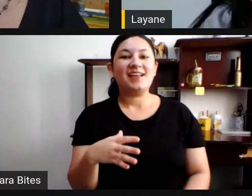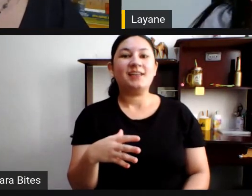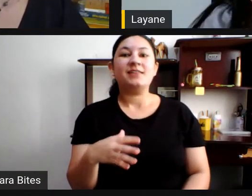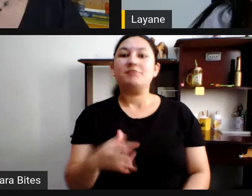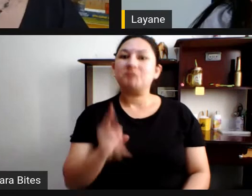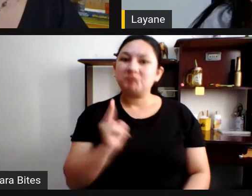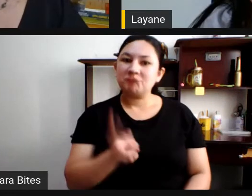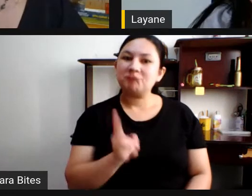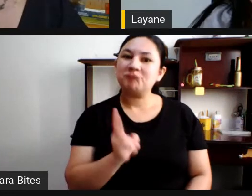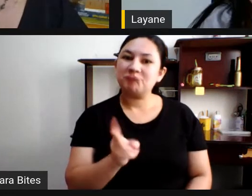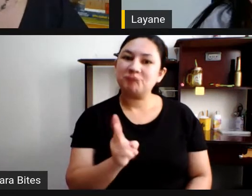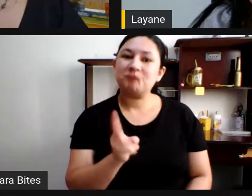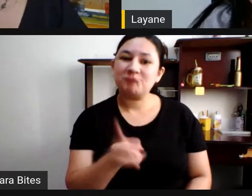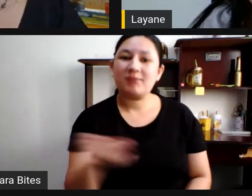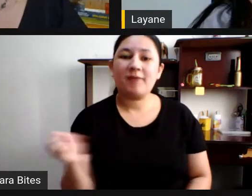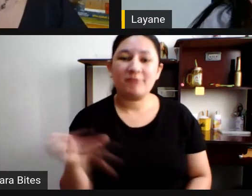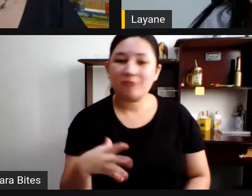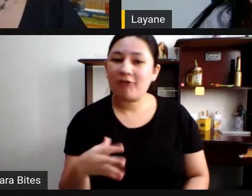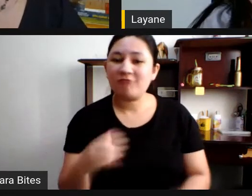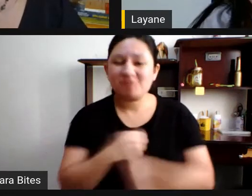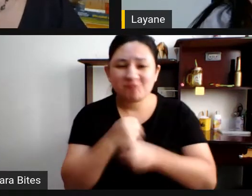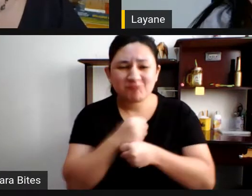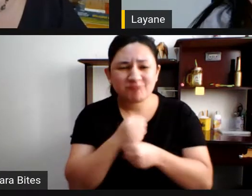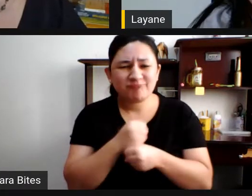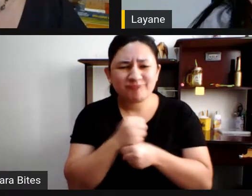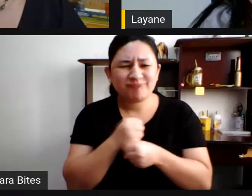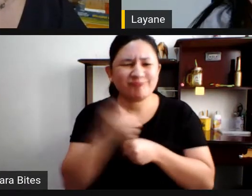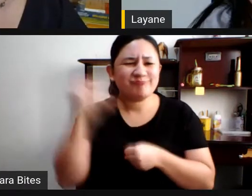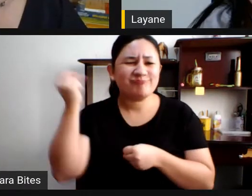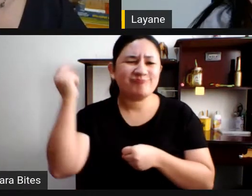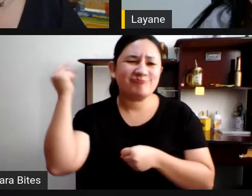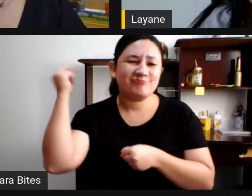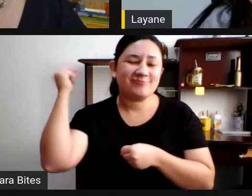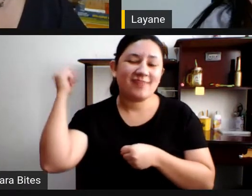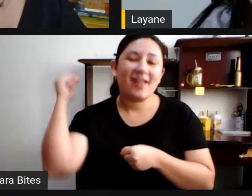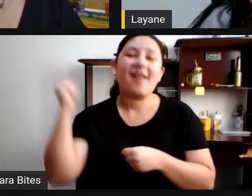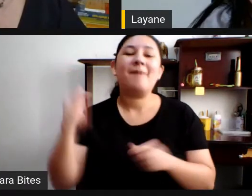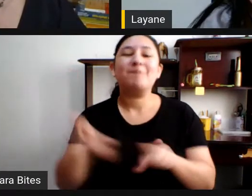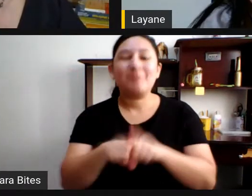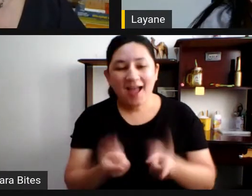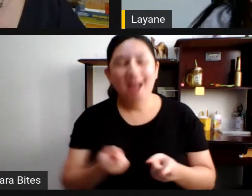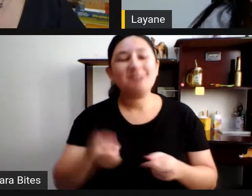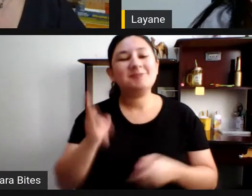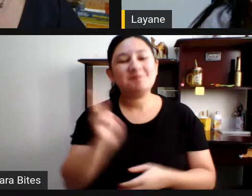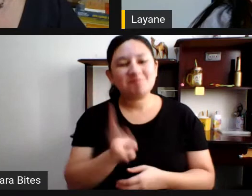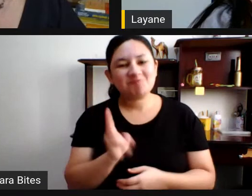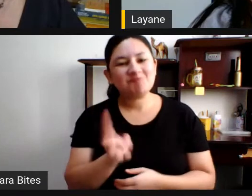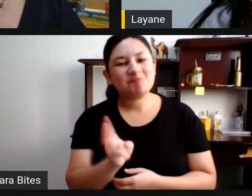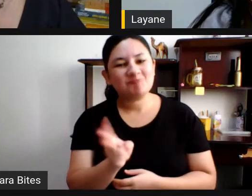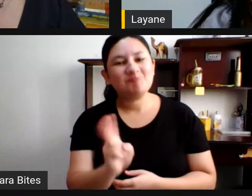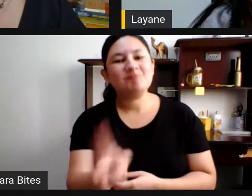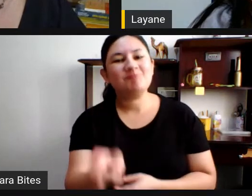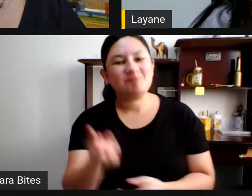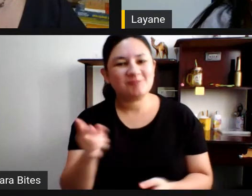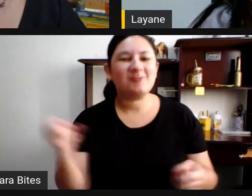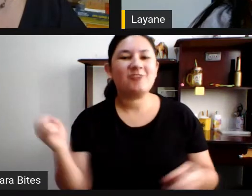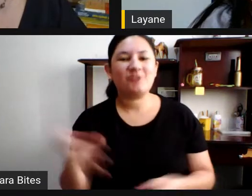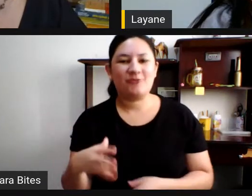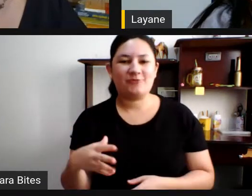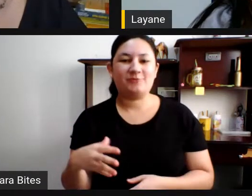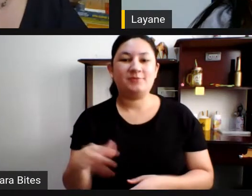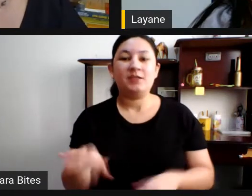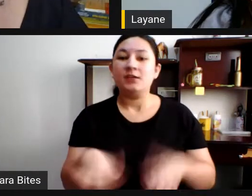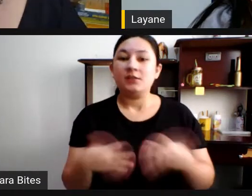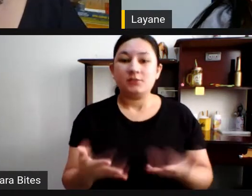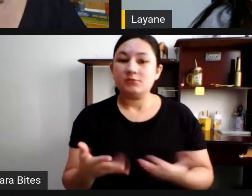ainda muito esclarecedor a respeito do funcionamento da língua e de fato a única maneira de superar o Sossi é